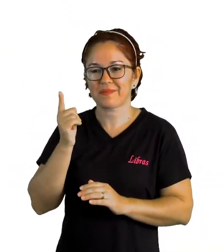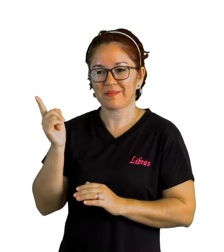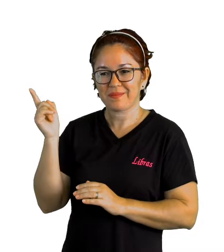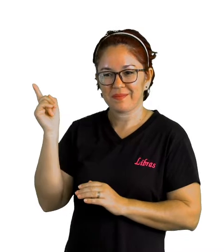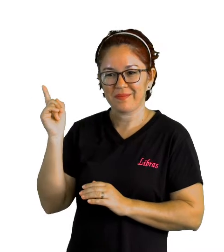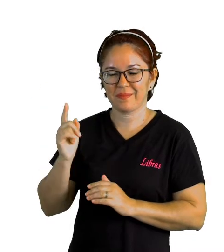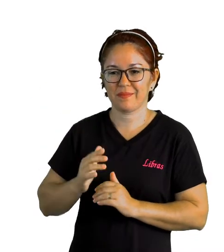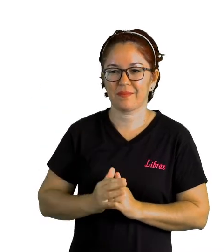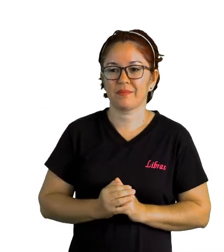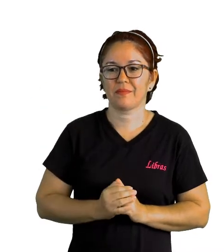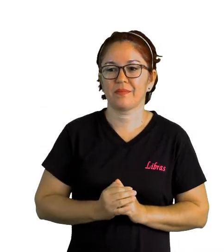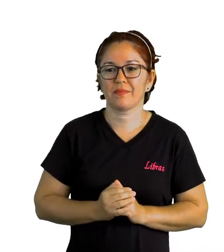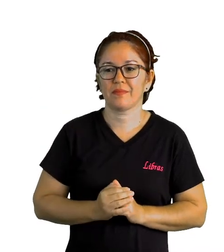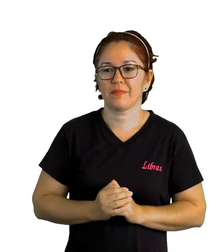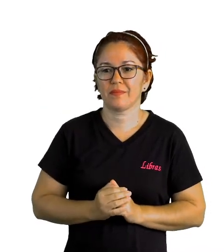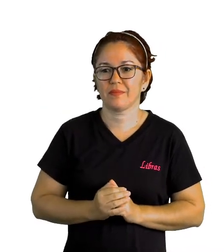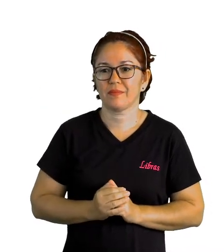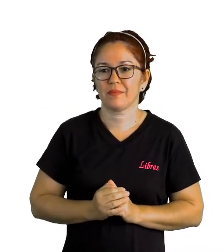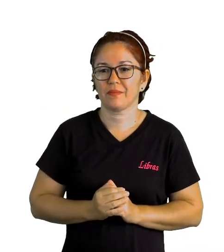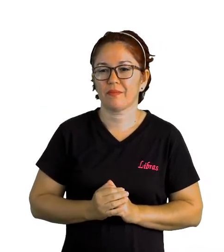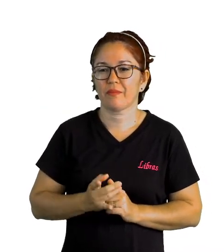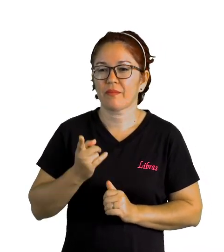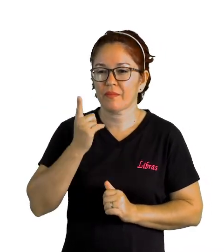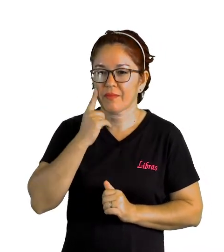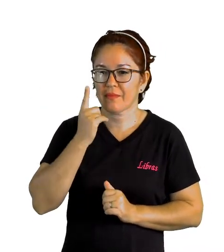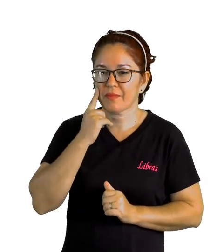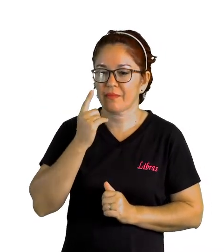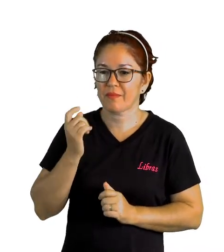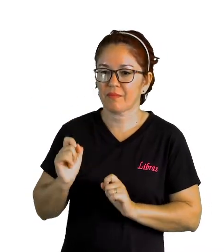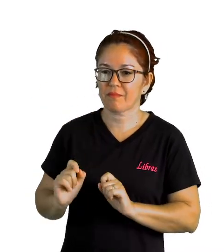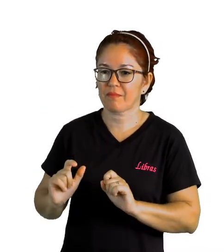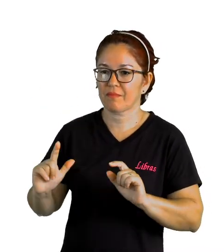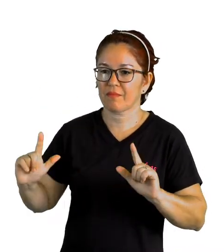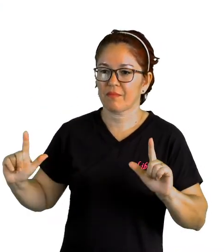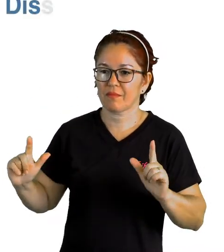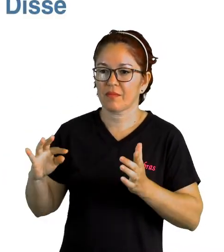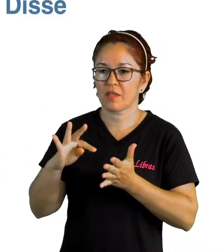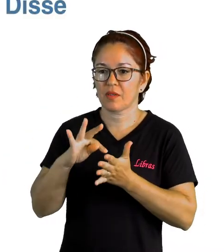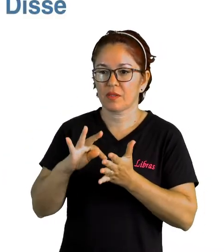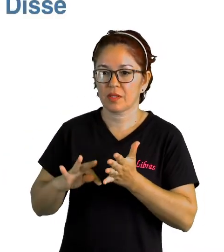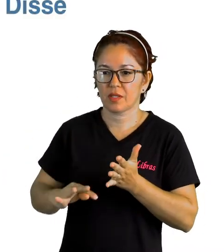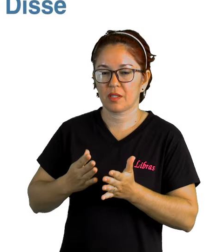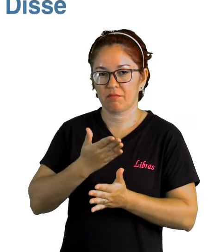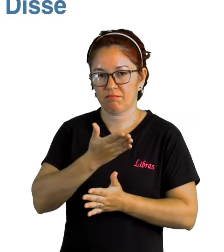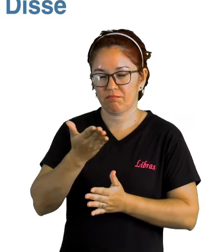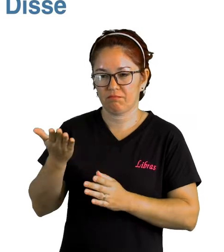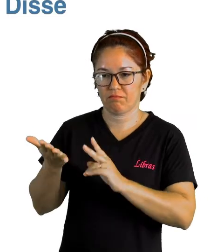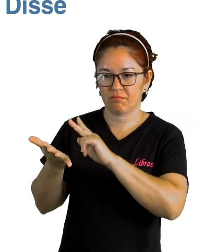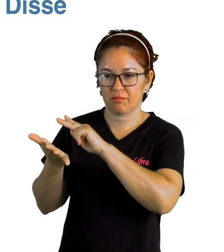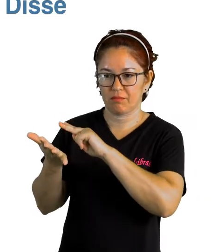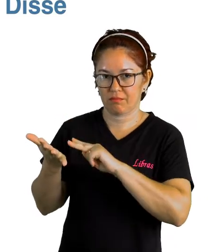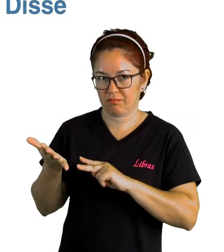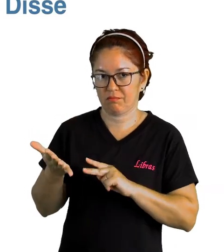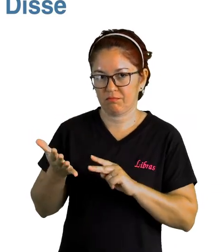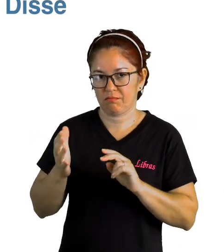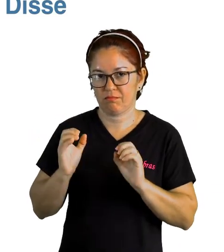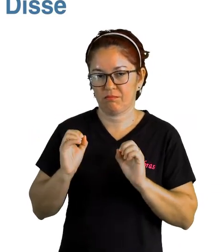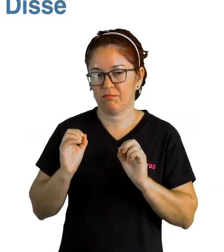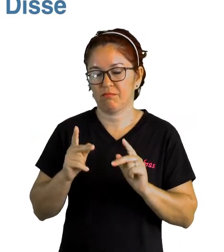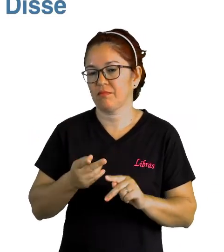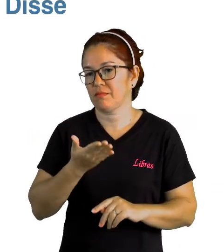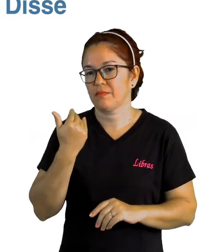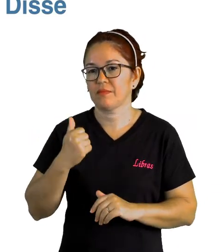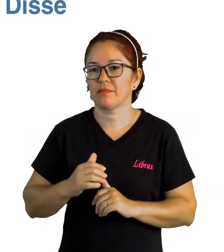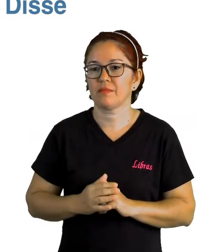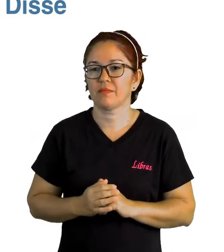na tela de vocês. Vai aparecer para vocês o texto e vocês vão lendo, ok? Então vamos